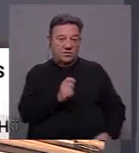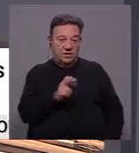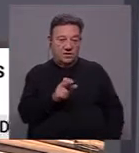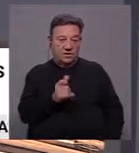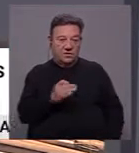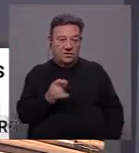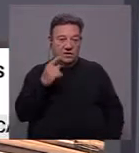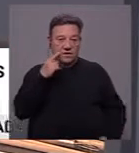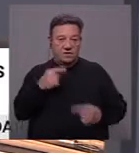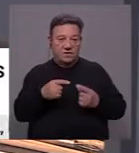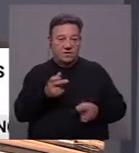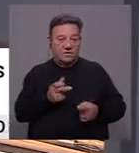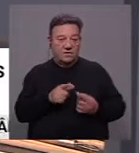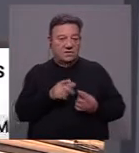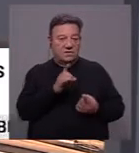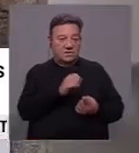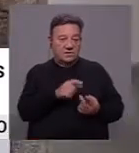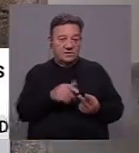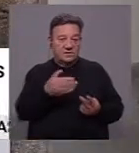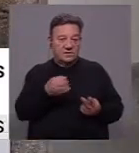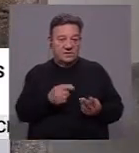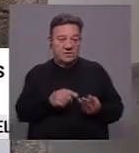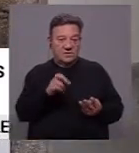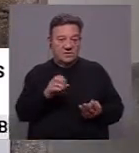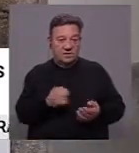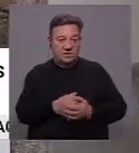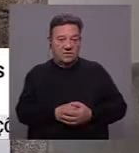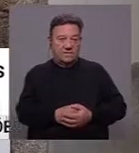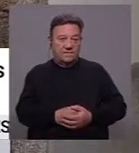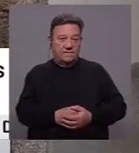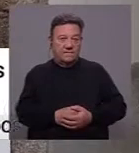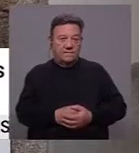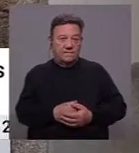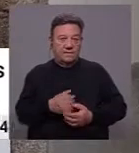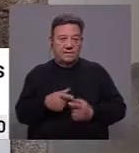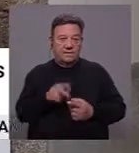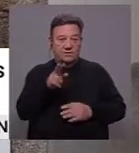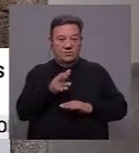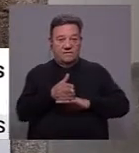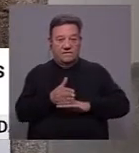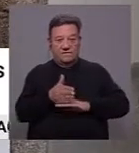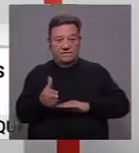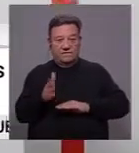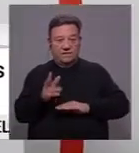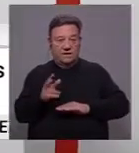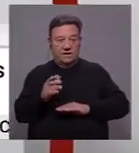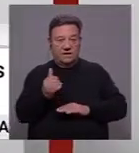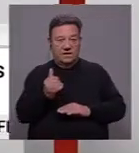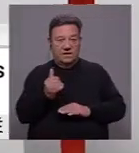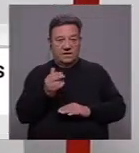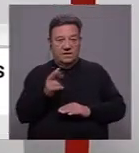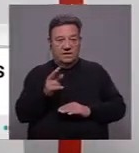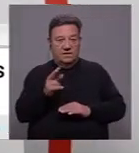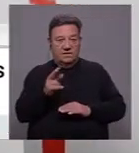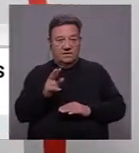uma viagem pelas décadas de 60, 70 e 80. Numa segunda fase, já na segunda década de